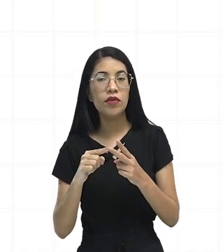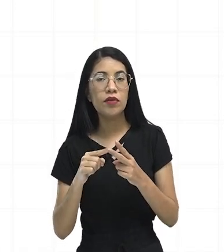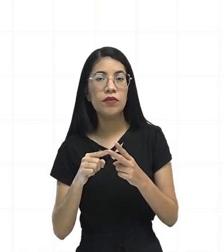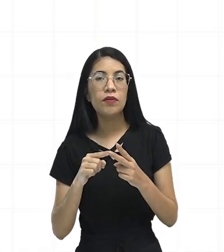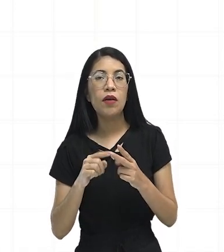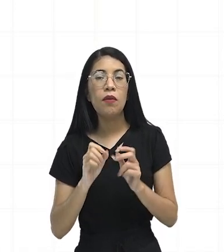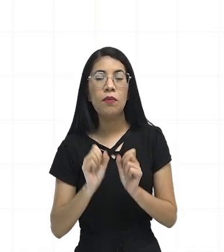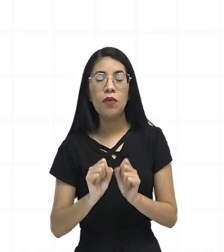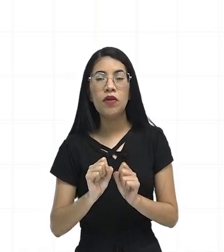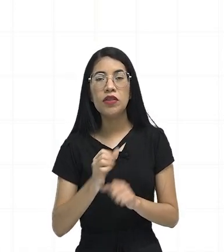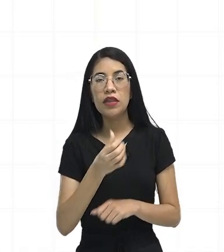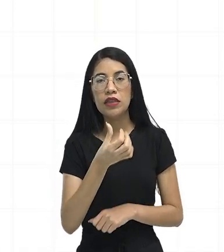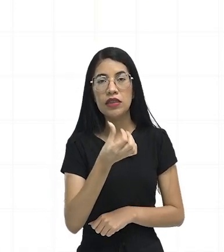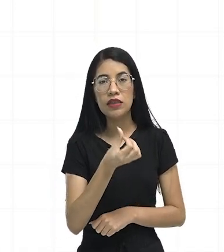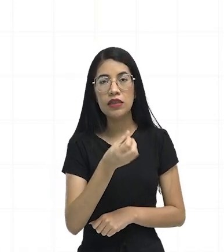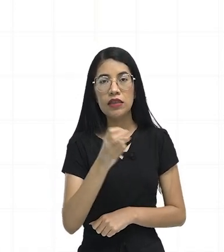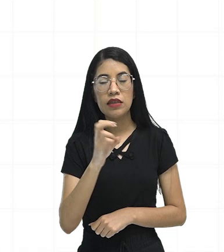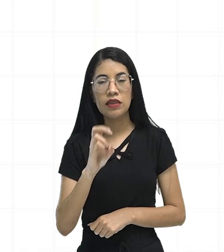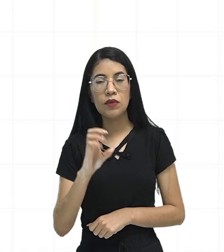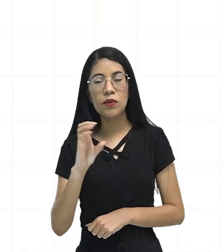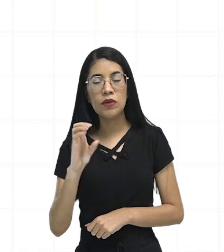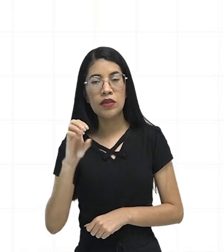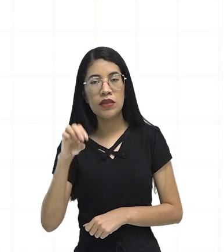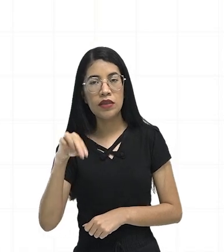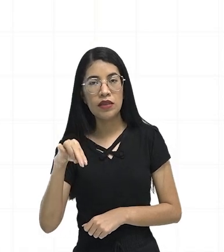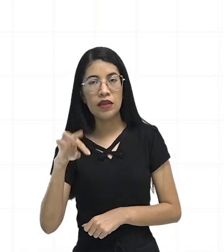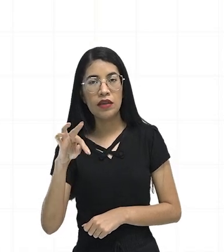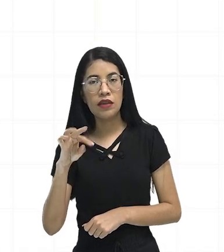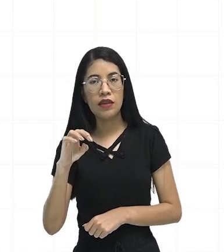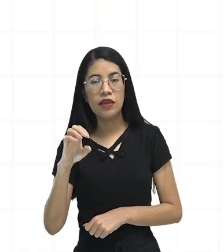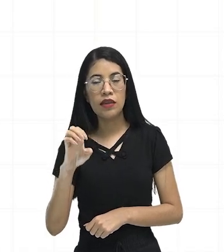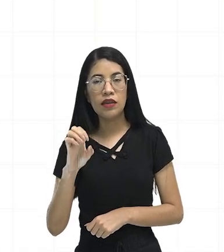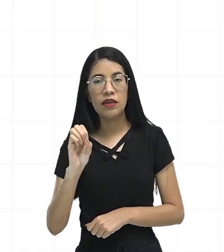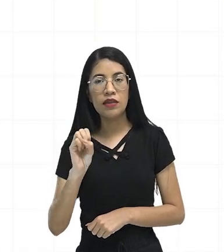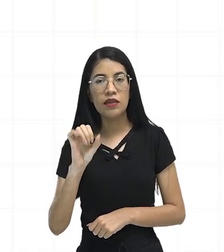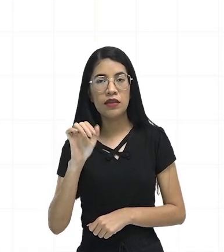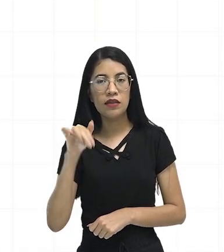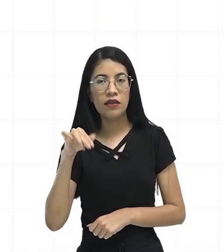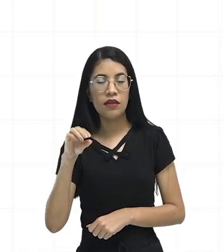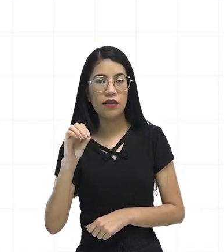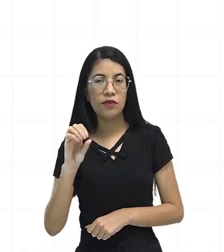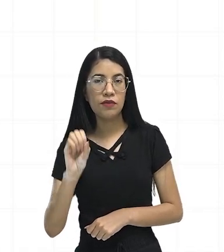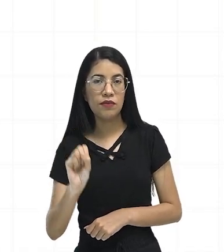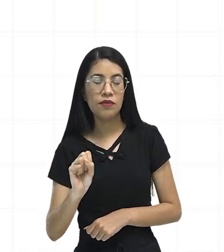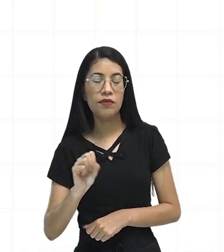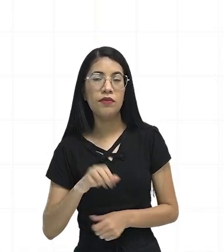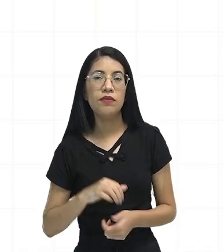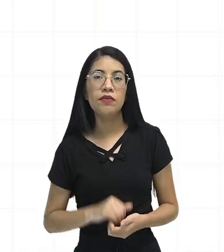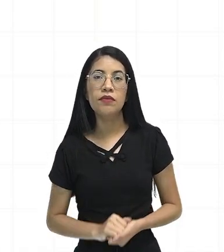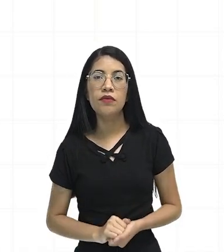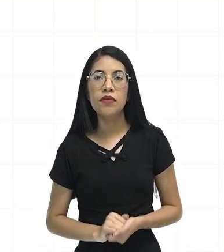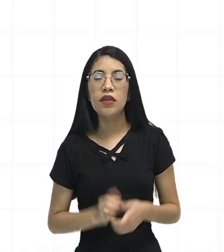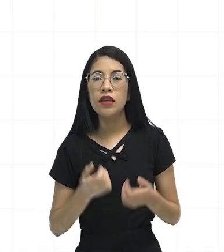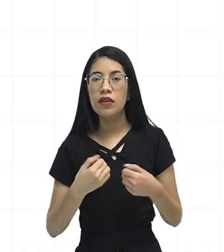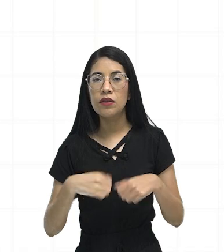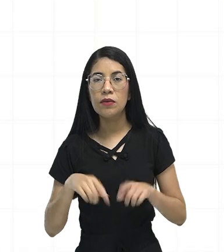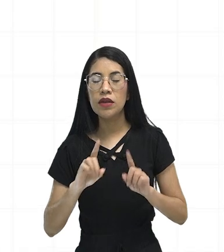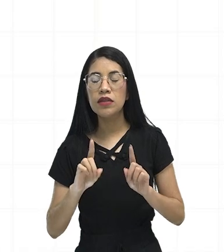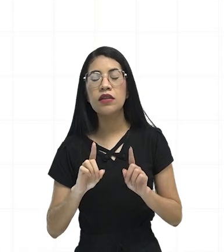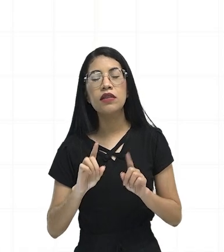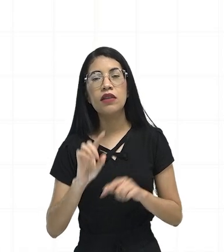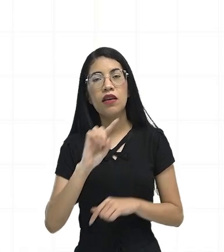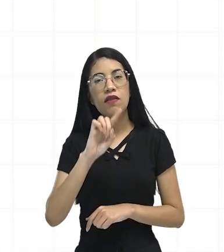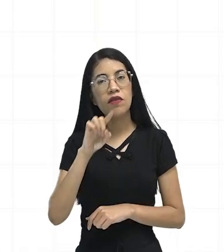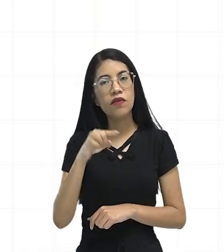ler 65 centésimos, ok? 65 centésimos. Nem precisa eu ler a